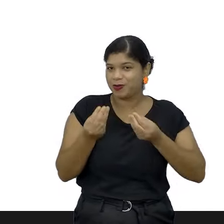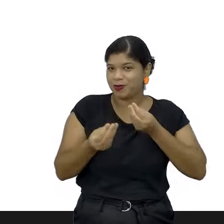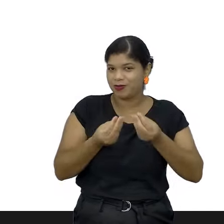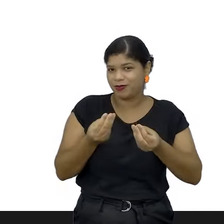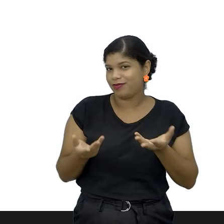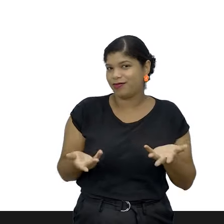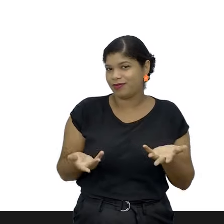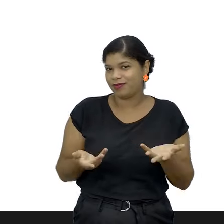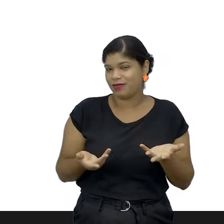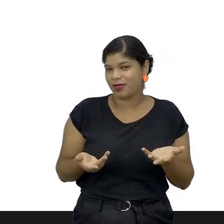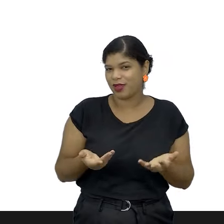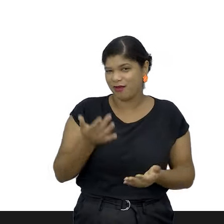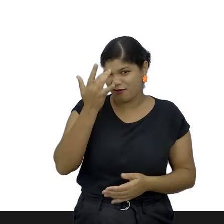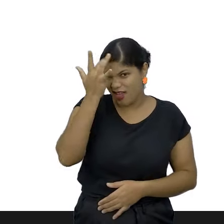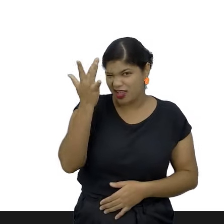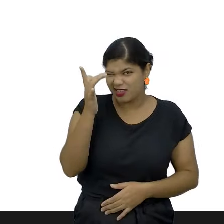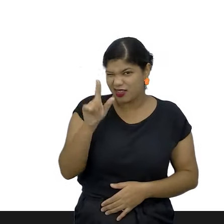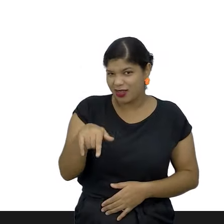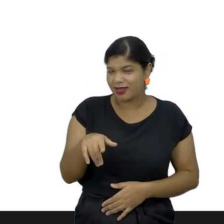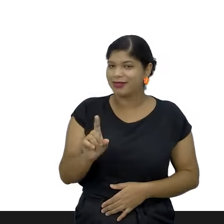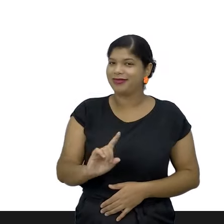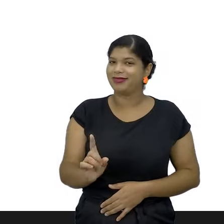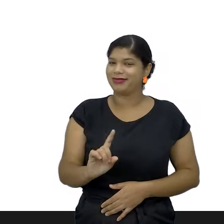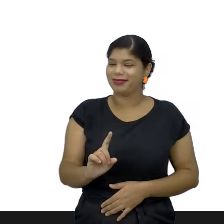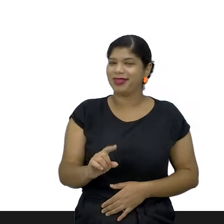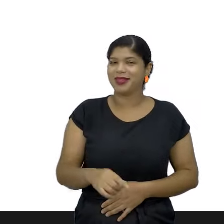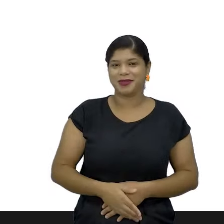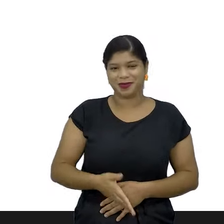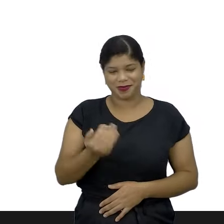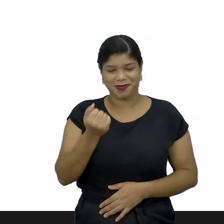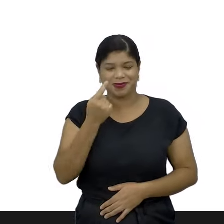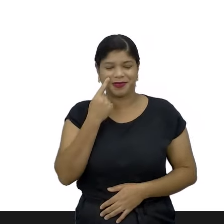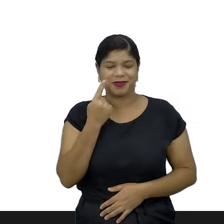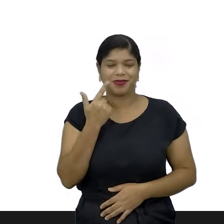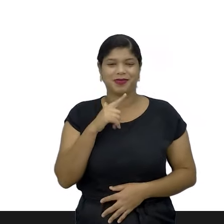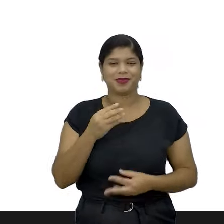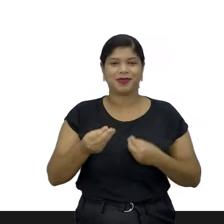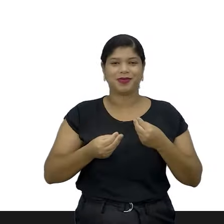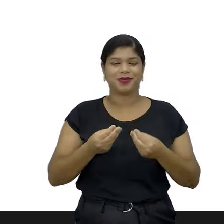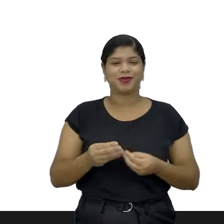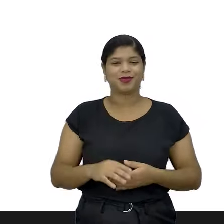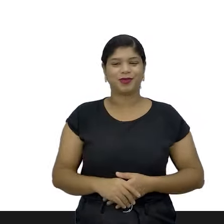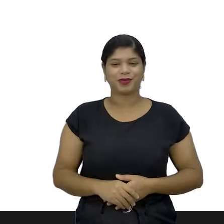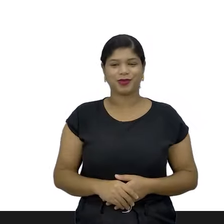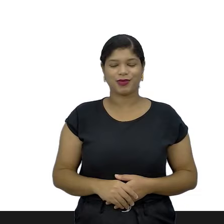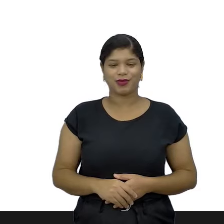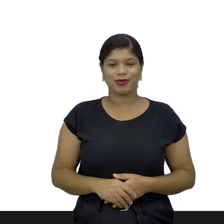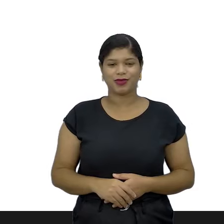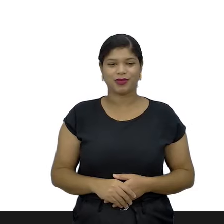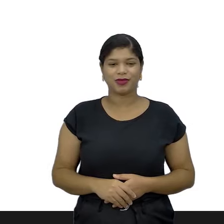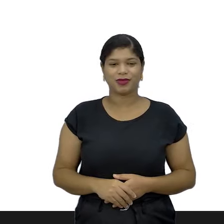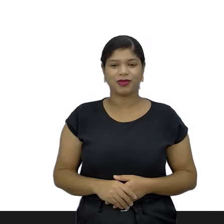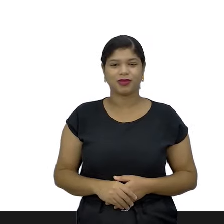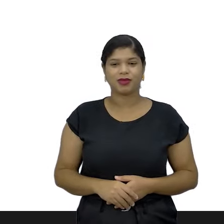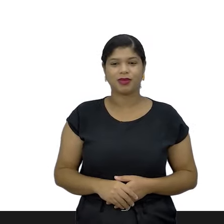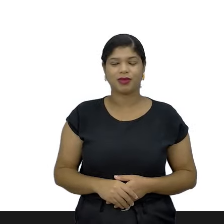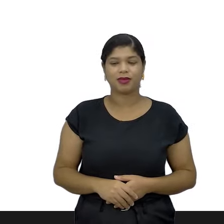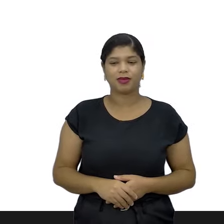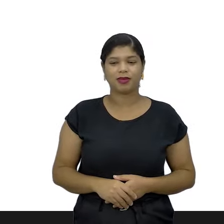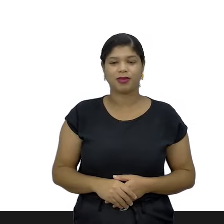Não é muito simples, não é? Vamos conversar sobre isso, né? O primeiro ponto a